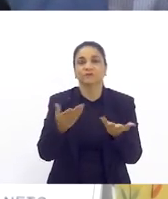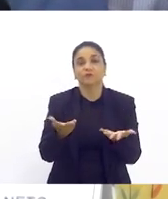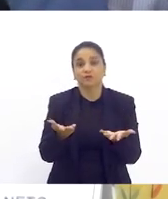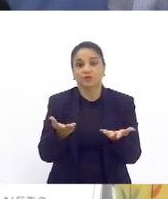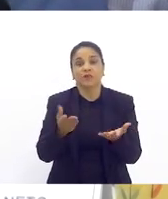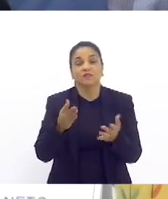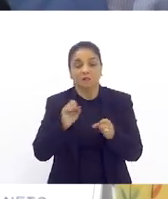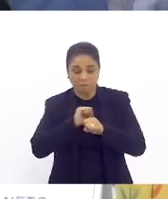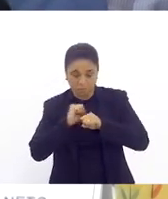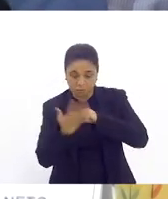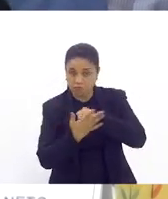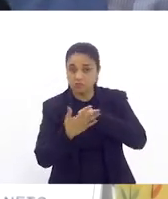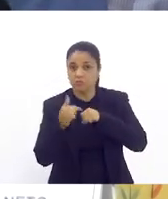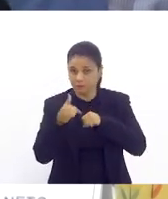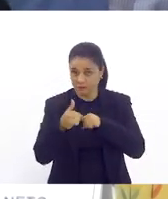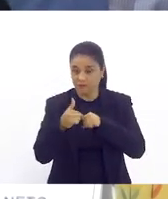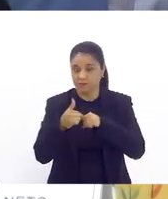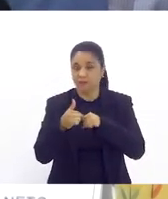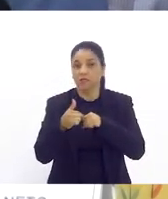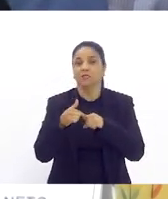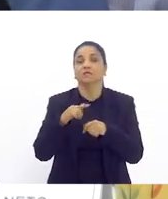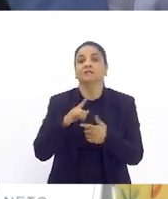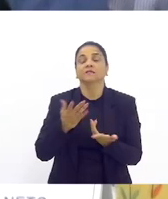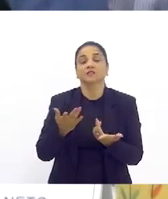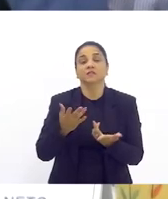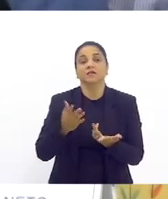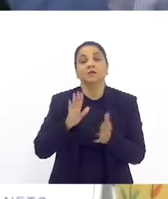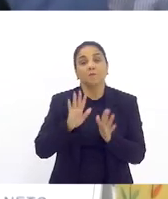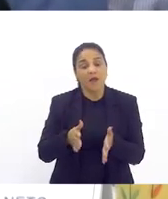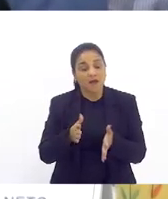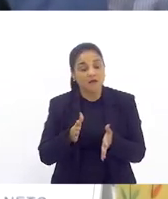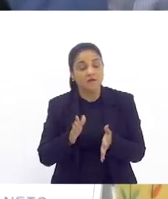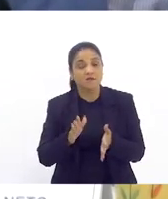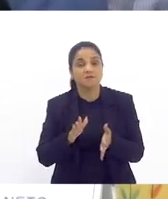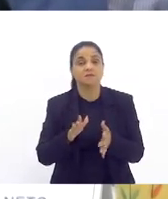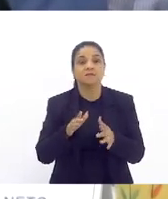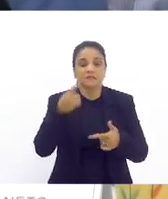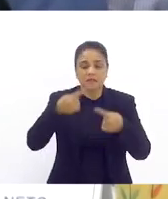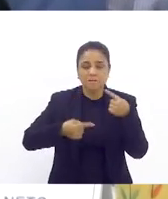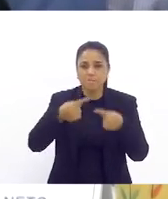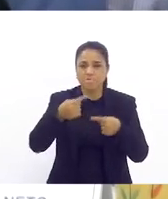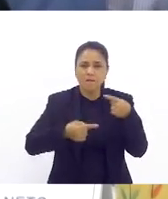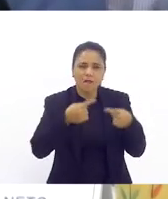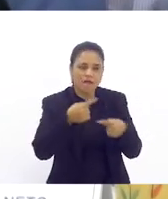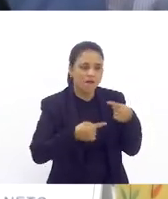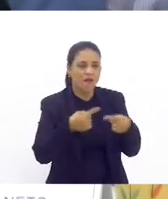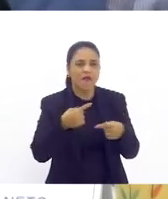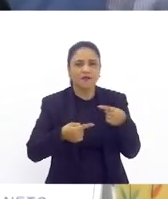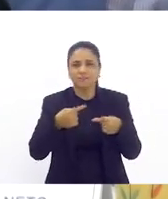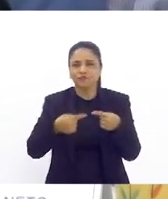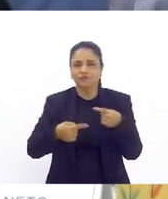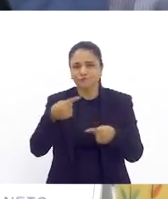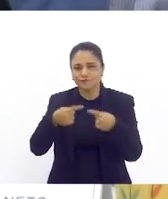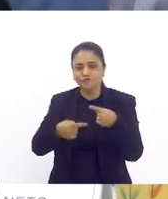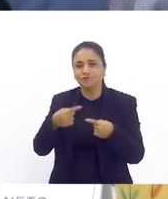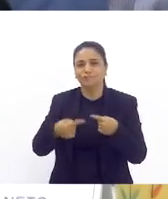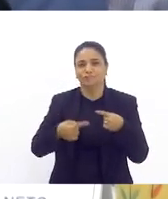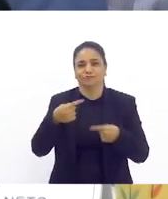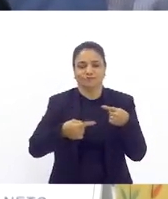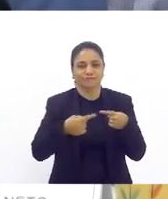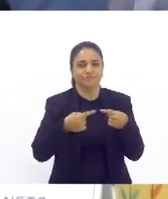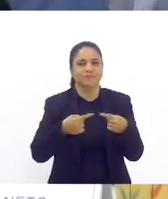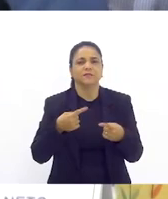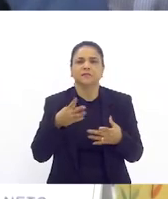da epidemia da pandemia de covid-19 mas também é dos debates incessantes e não esgotados que